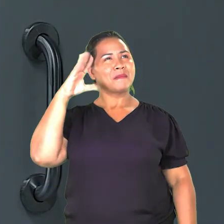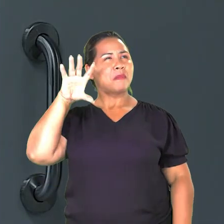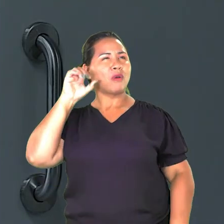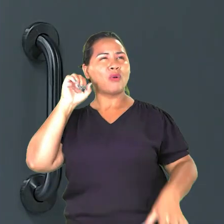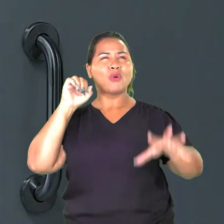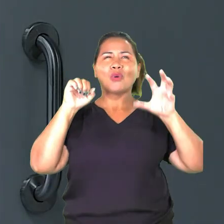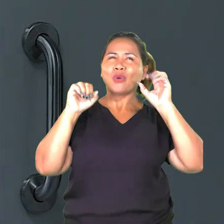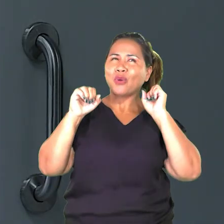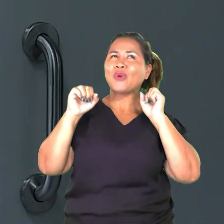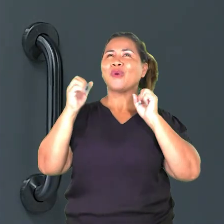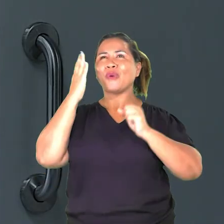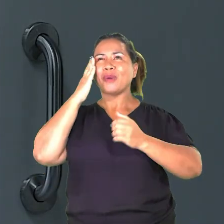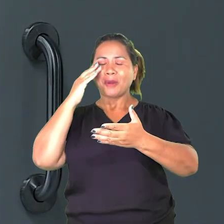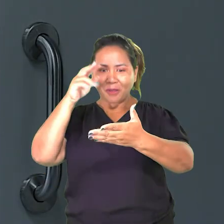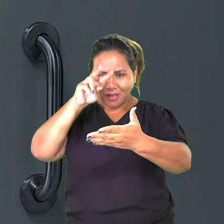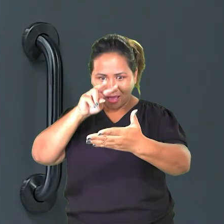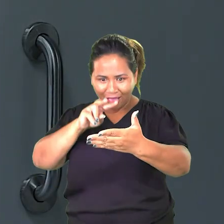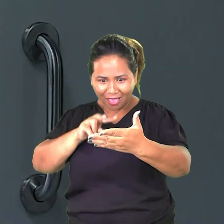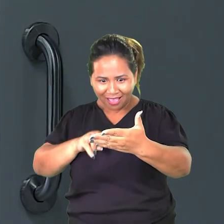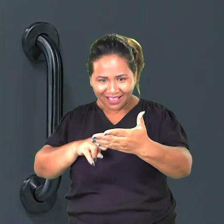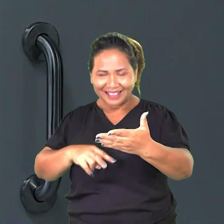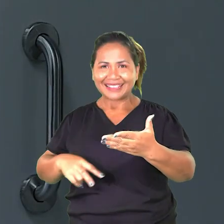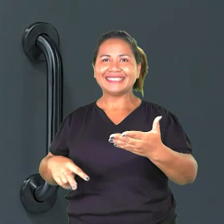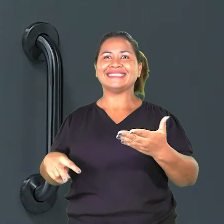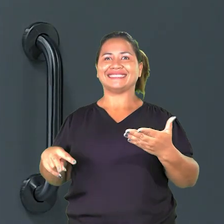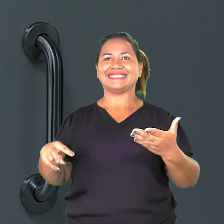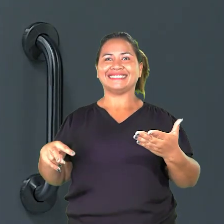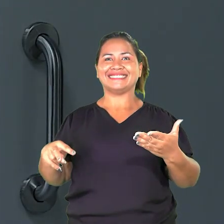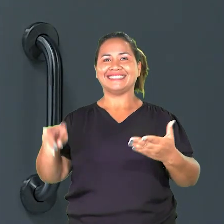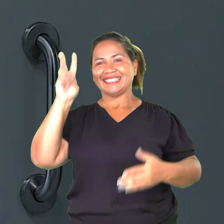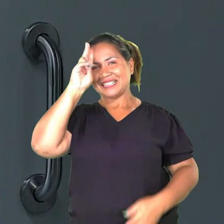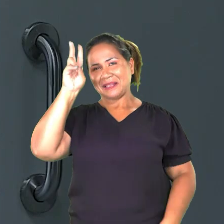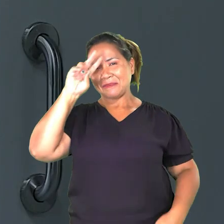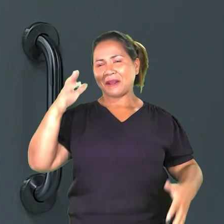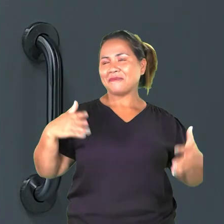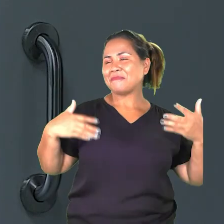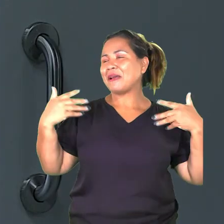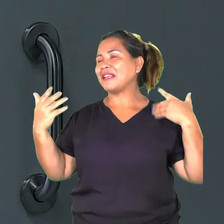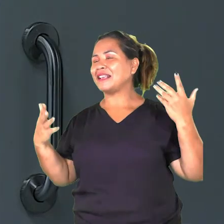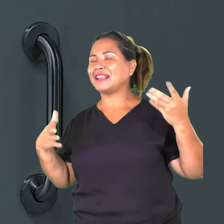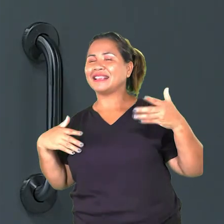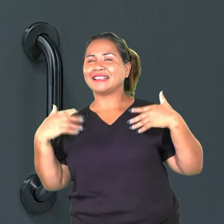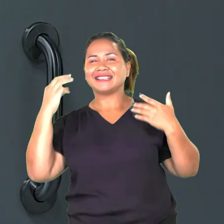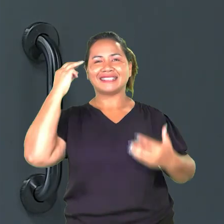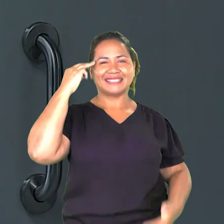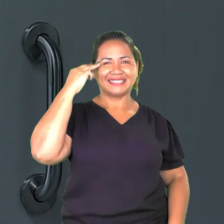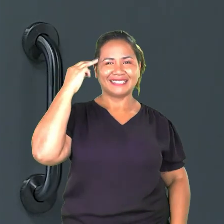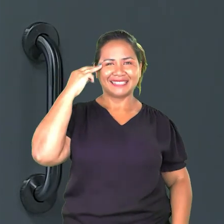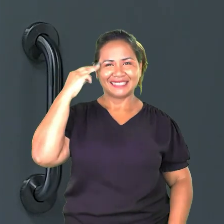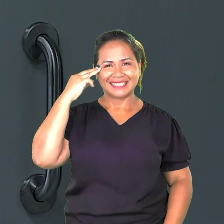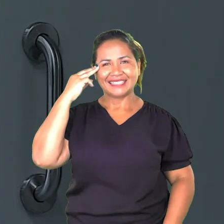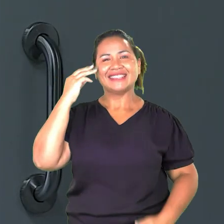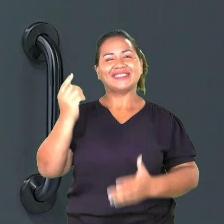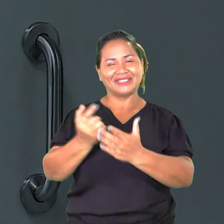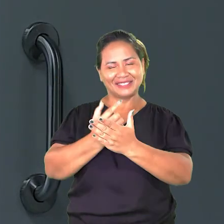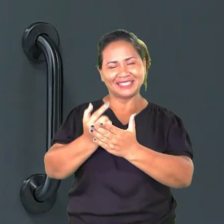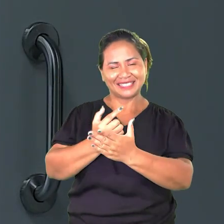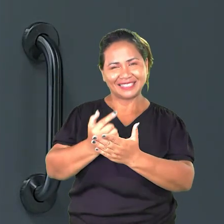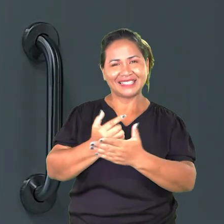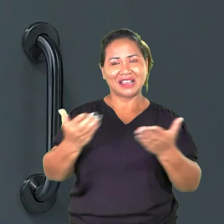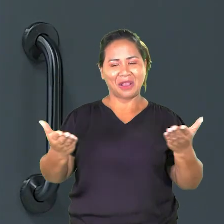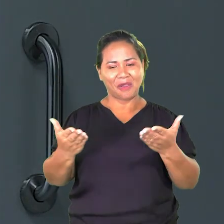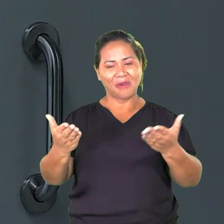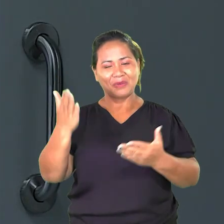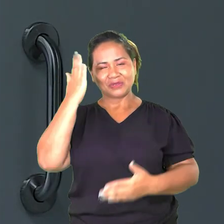memória auditiva de quem ouvia suas crônicas em Passeios da Memória, né, que ainda